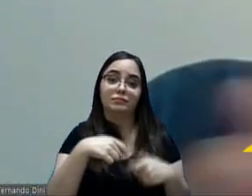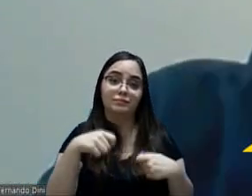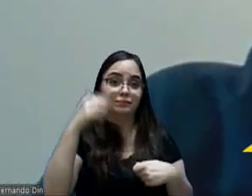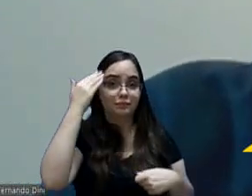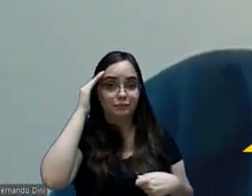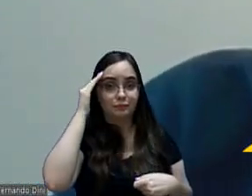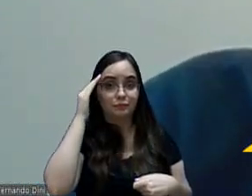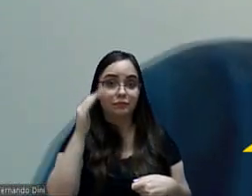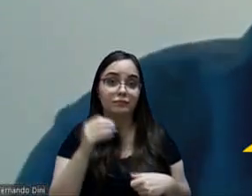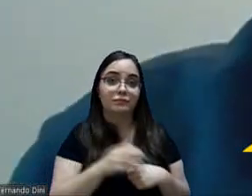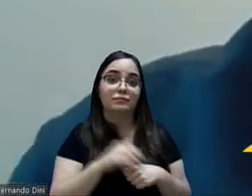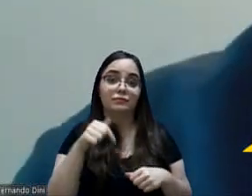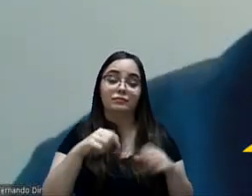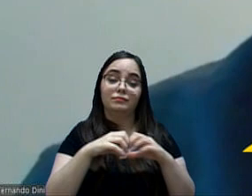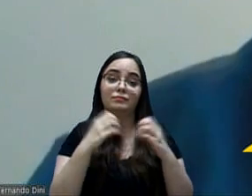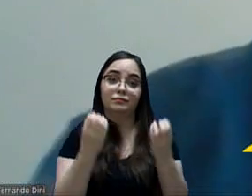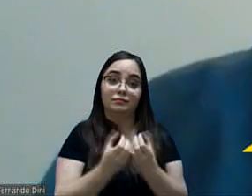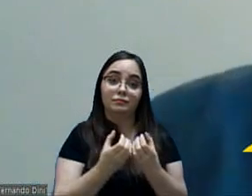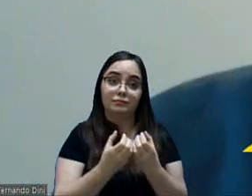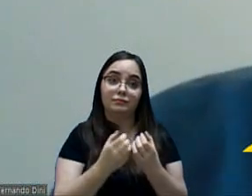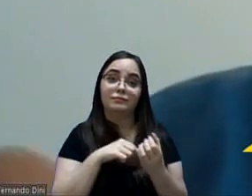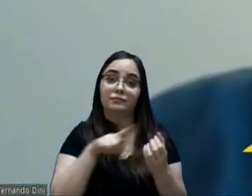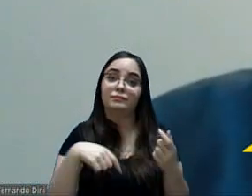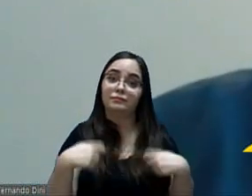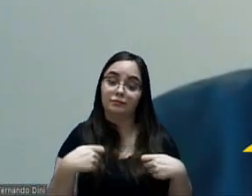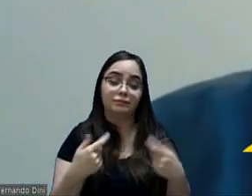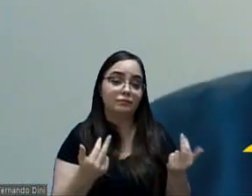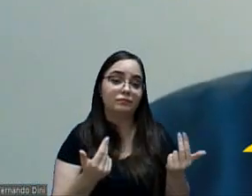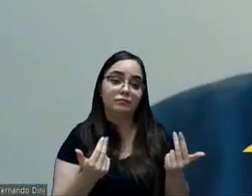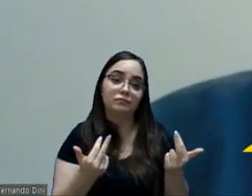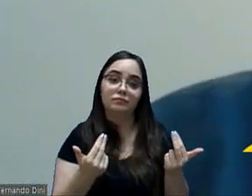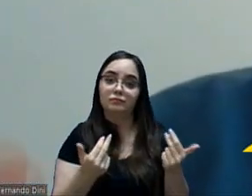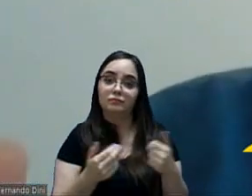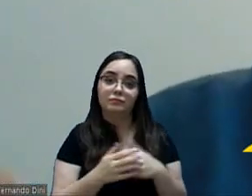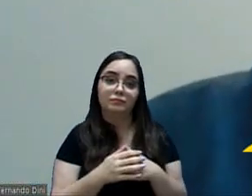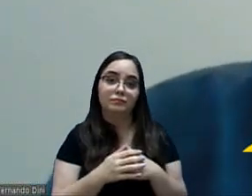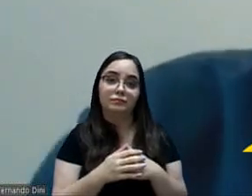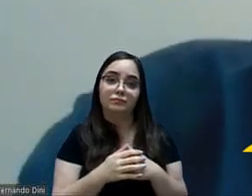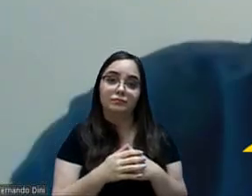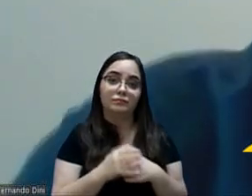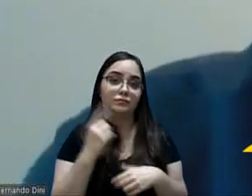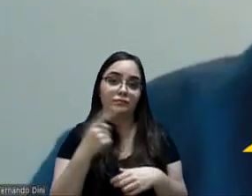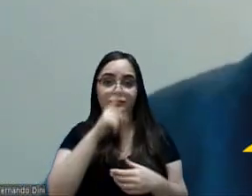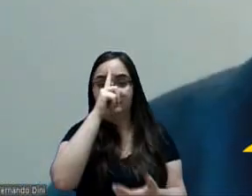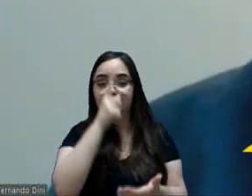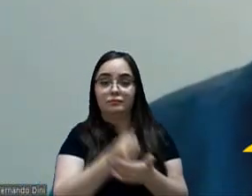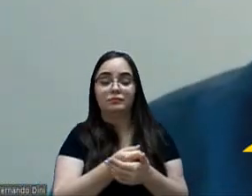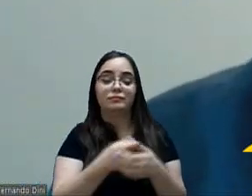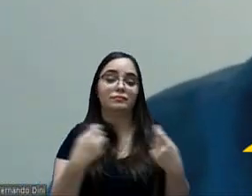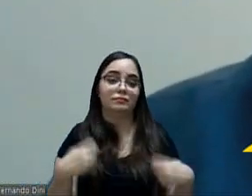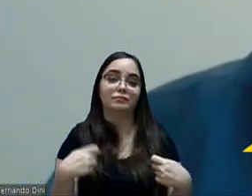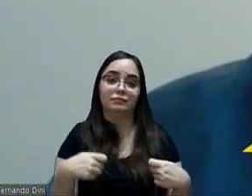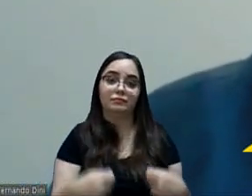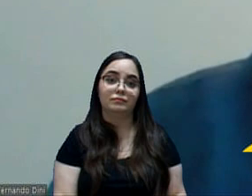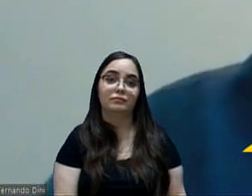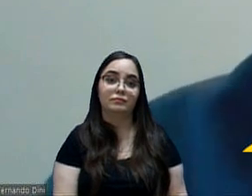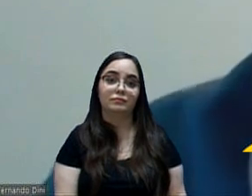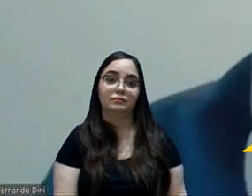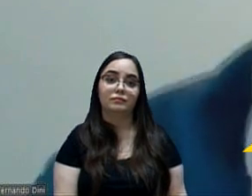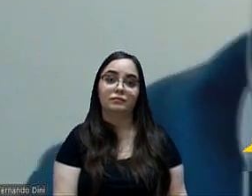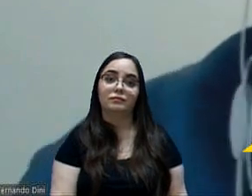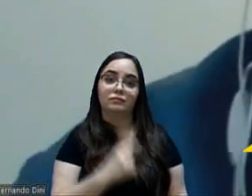Agora, na Câmara Municipal, nós também precisamos fazer as nossas escolhas. Nós